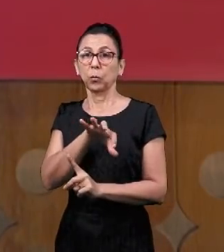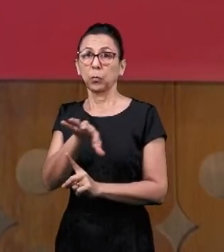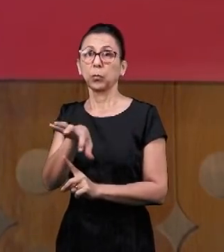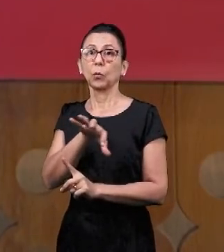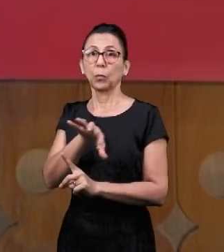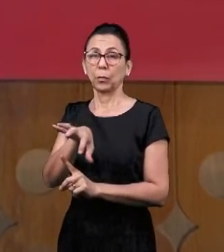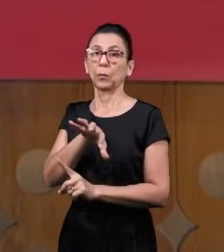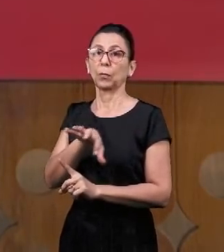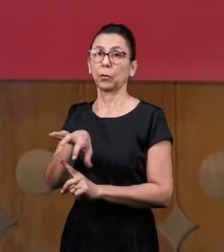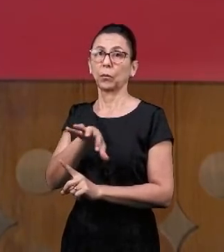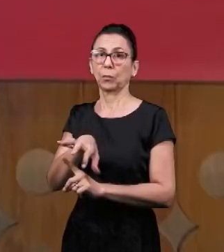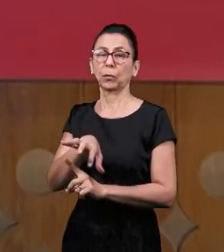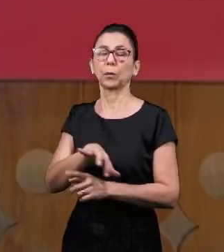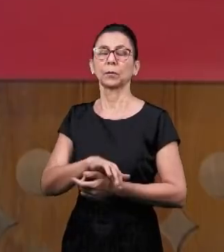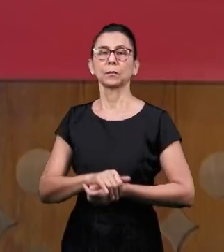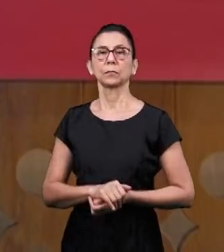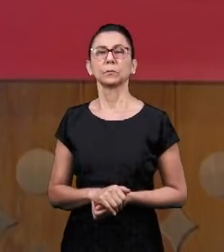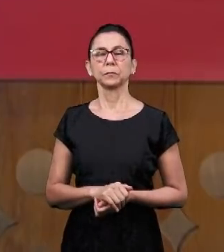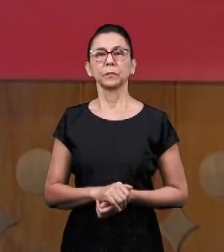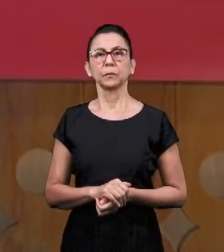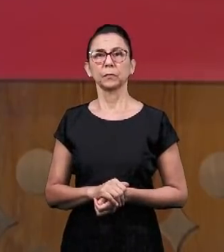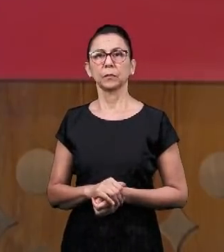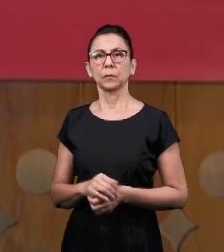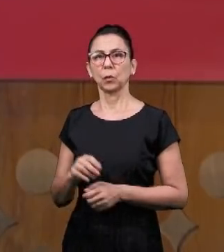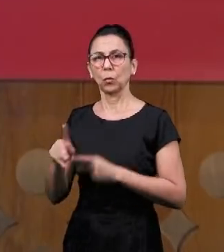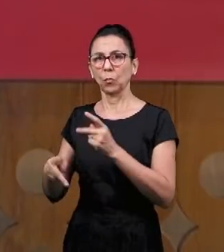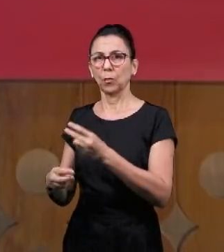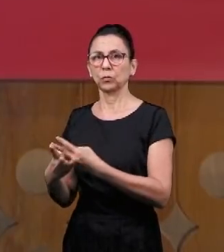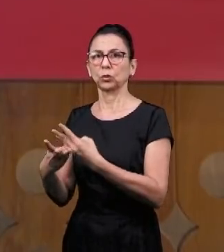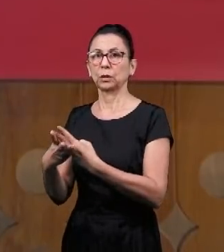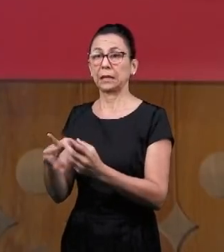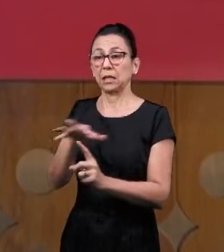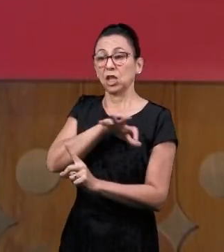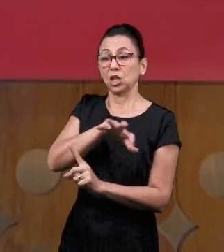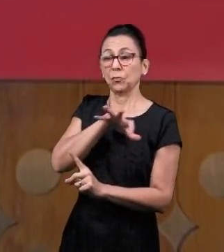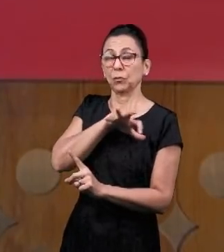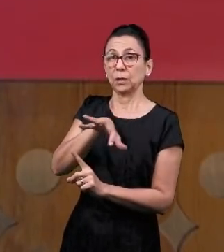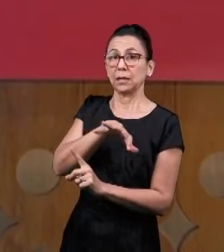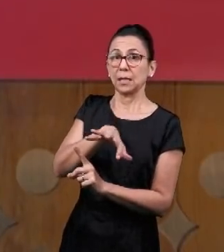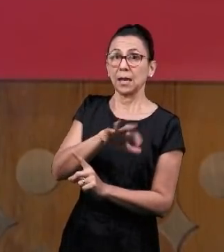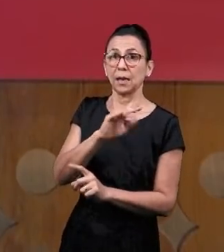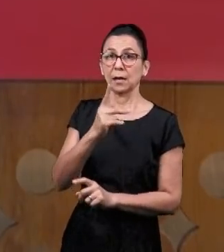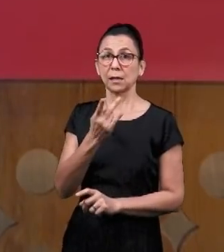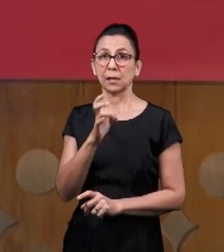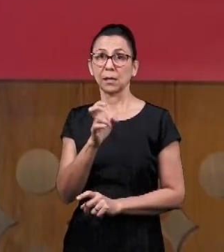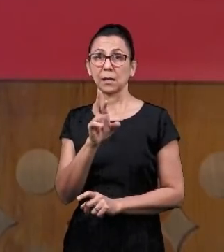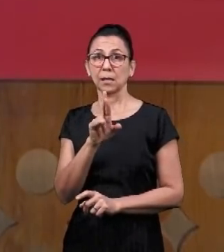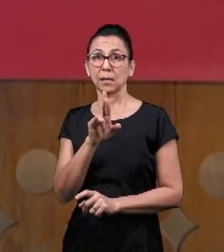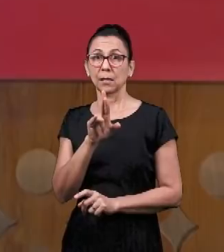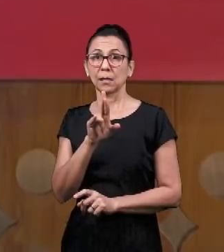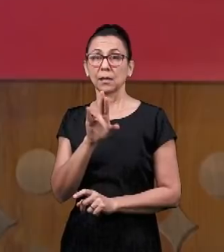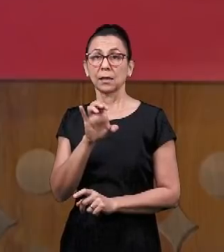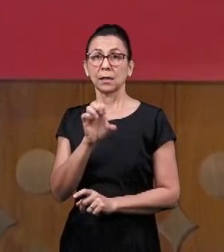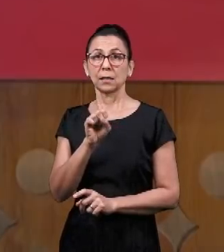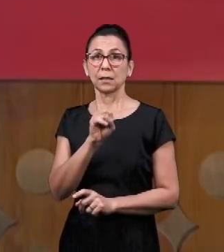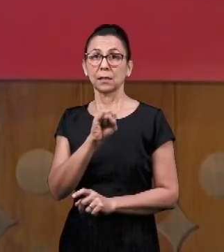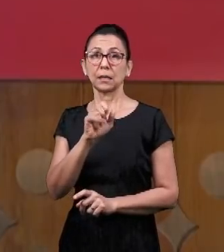né, judaizante lá dentro, a heresia. Isso ia causar um transtorno, porque ia